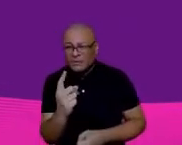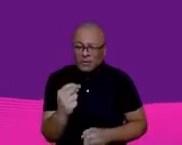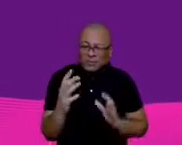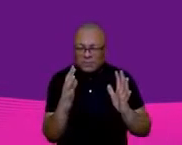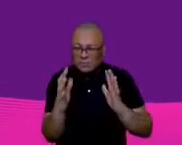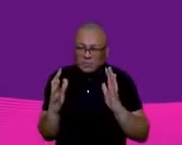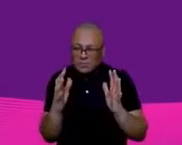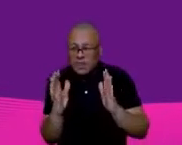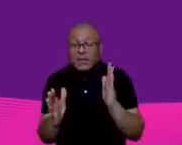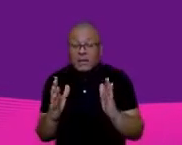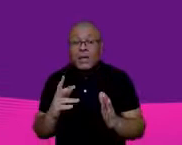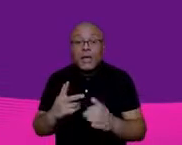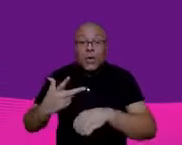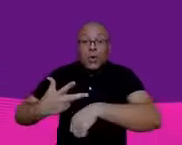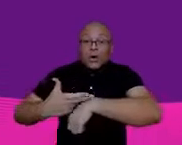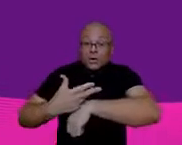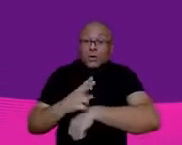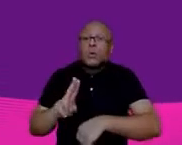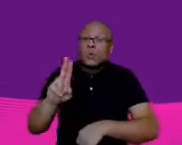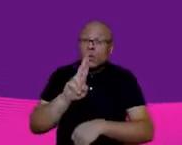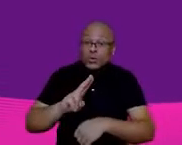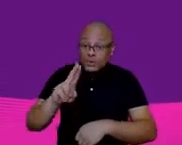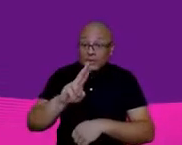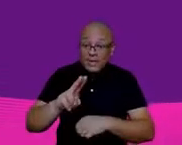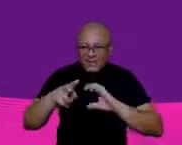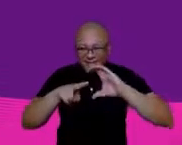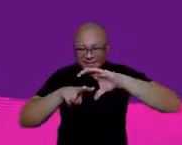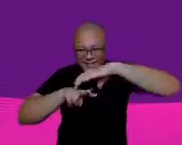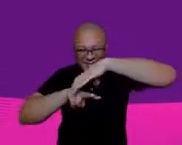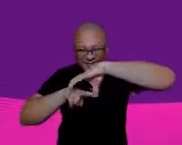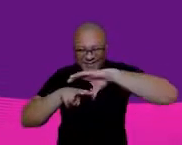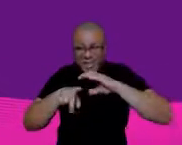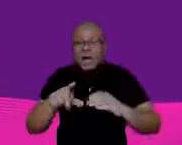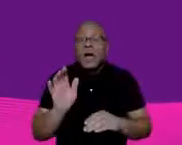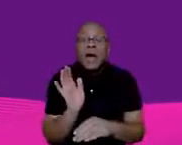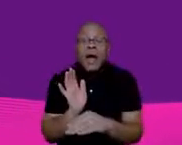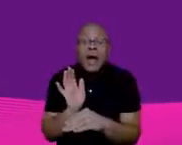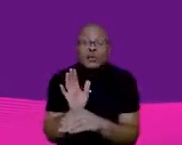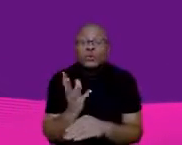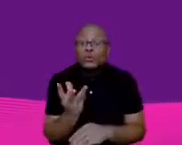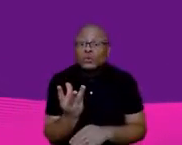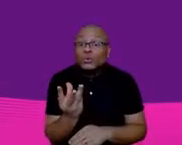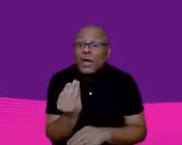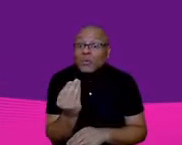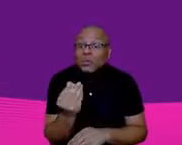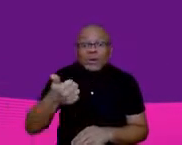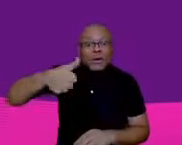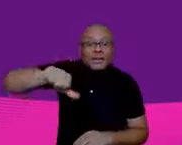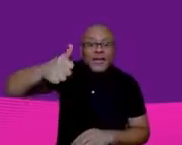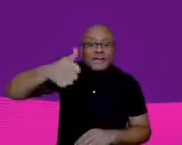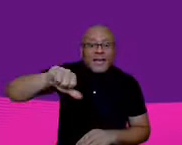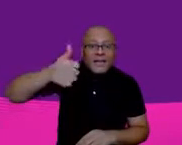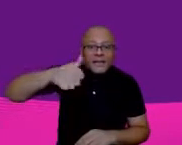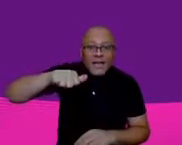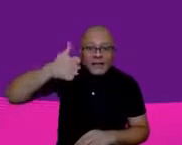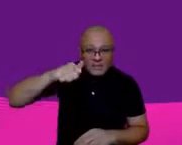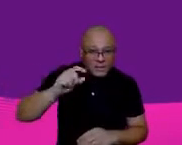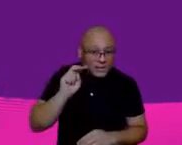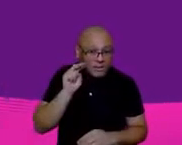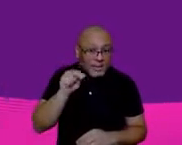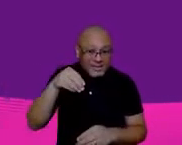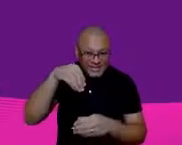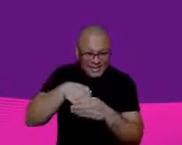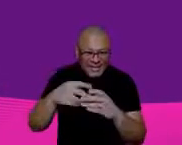feito com esse dispositivo, ele ajuda muito na checagem da redução do intraoperatório. Então, lembra aquela tomografia que eu